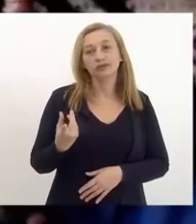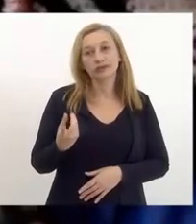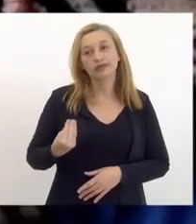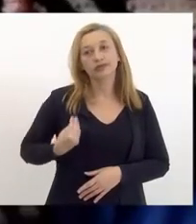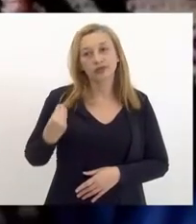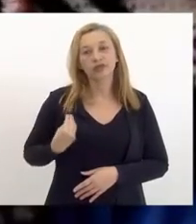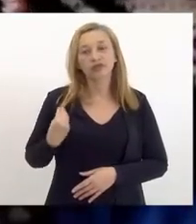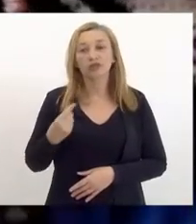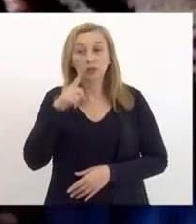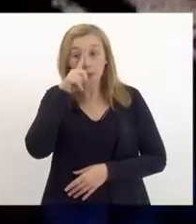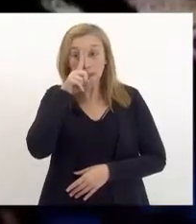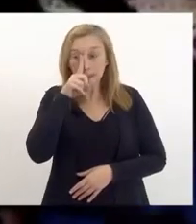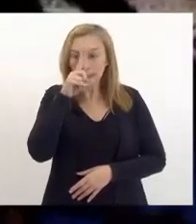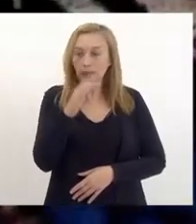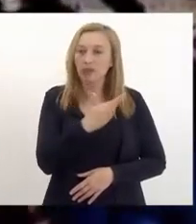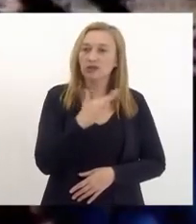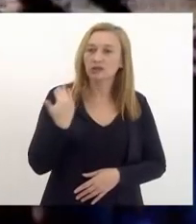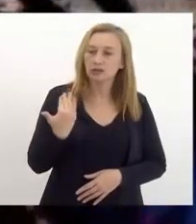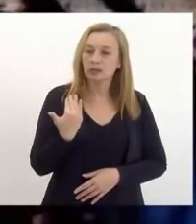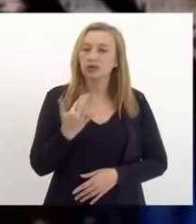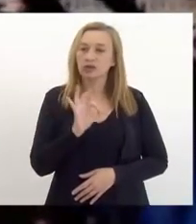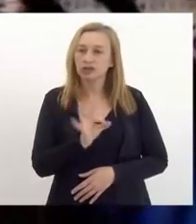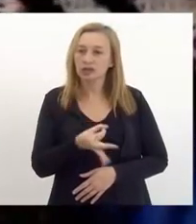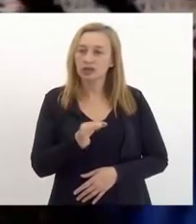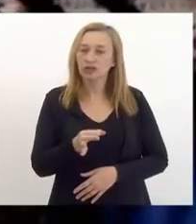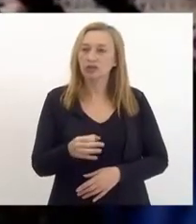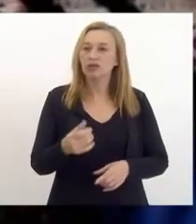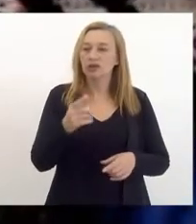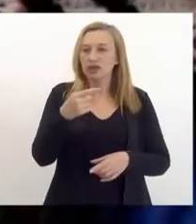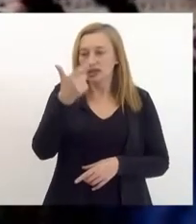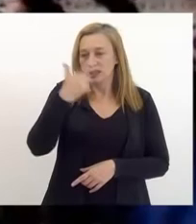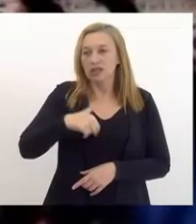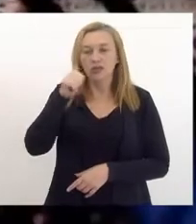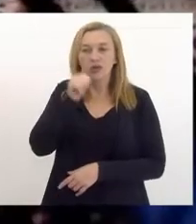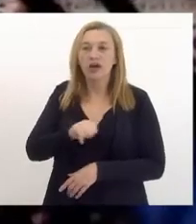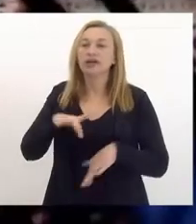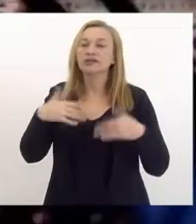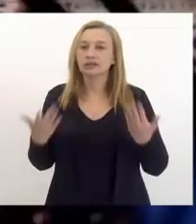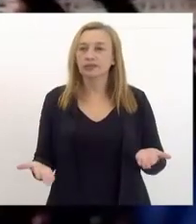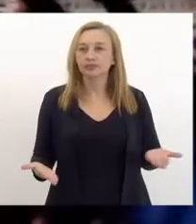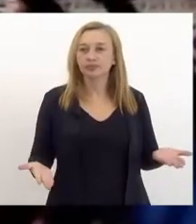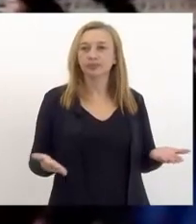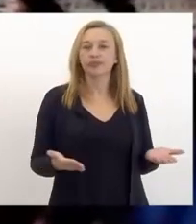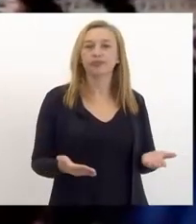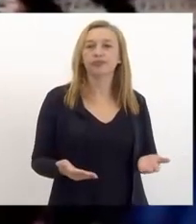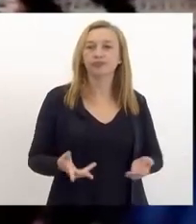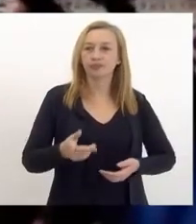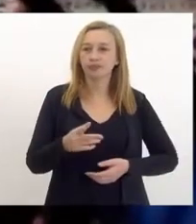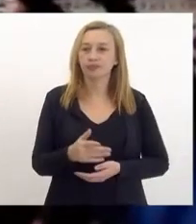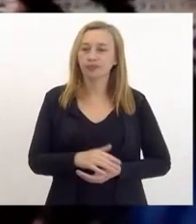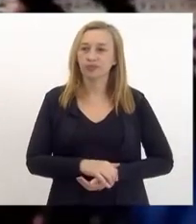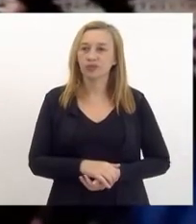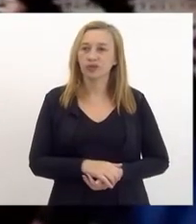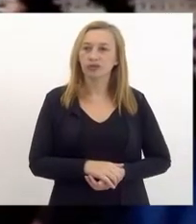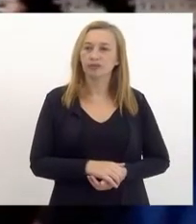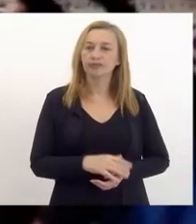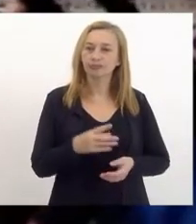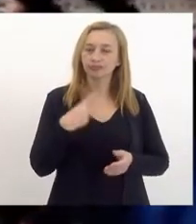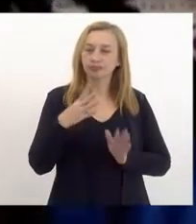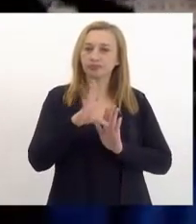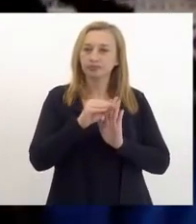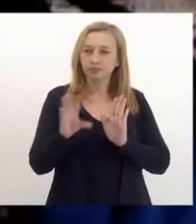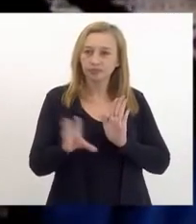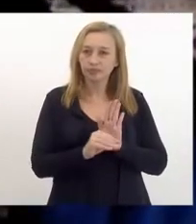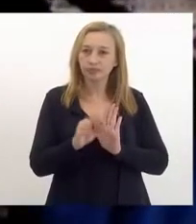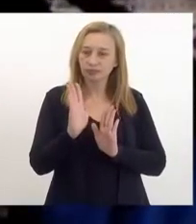com o risco de morte iminente por sermos mulheres. Então, dado aqui, o conteúdo